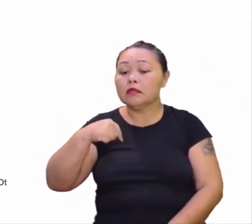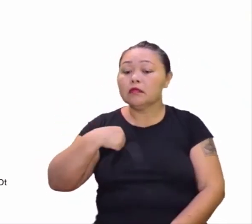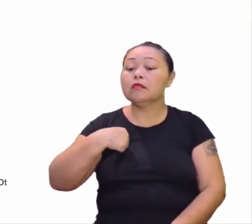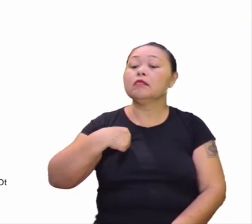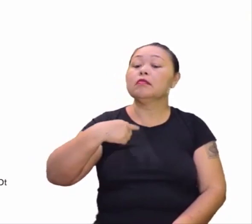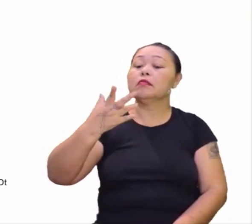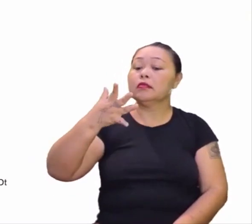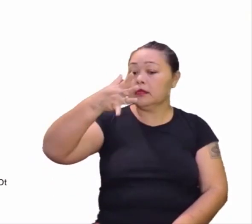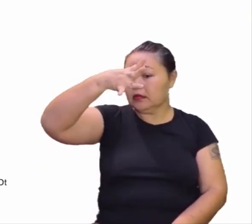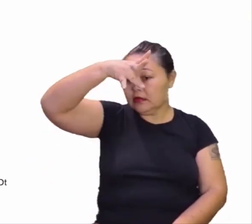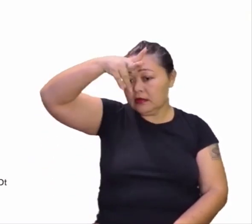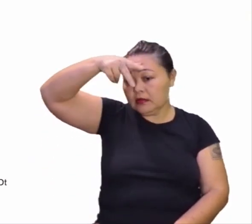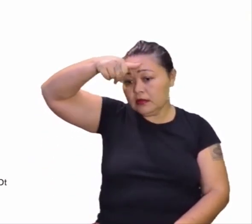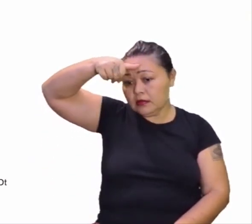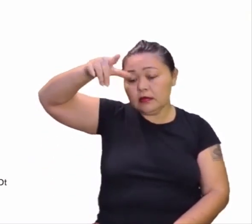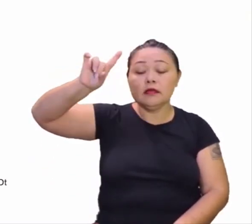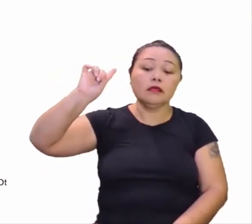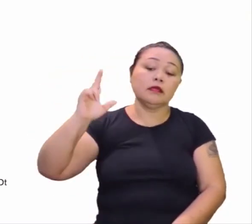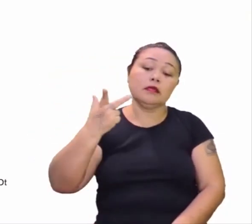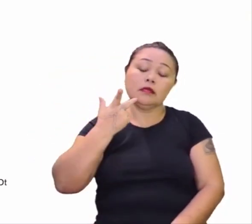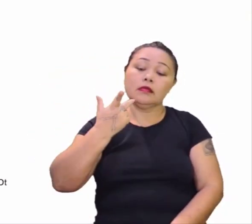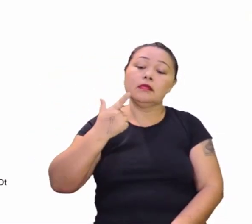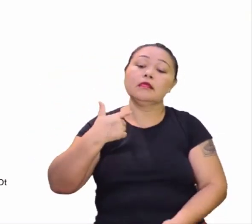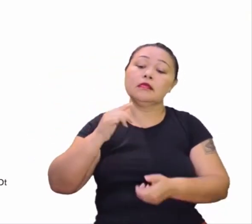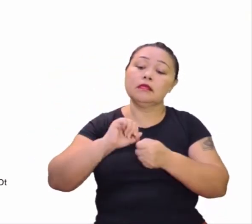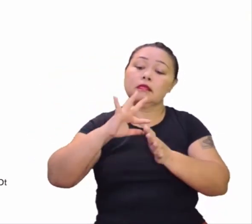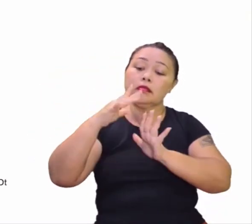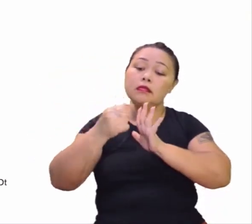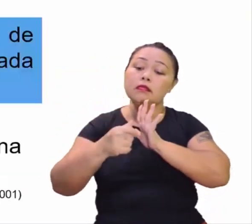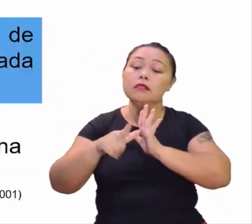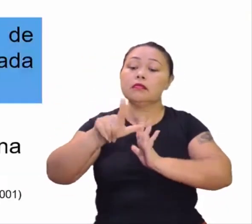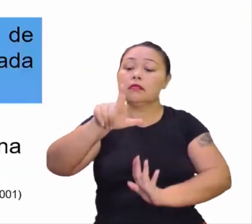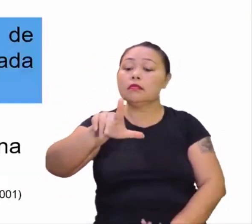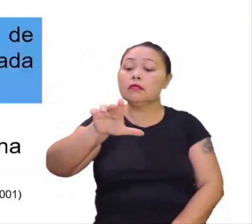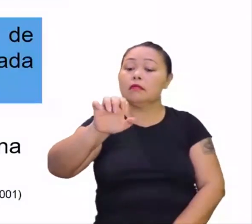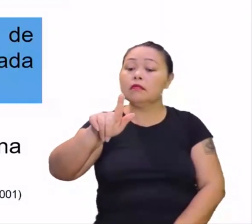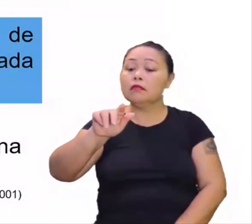do Mato Grosso, aí a gente está falando de Amazônia Legal.